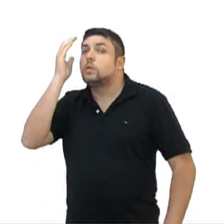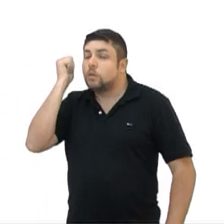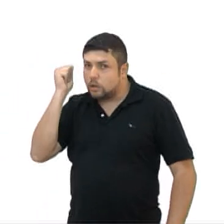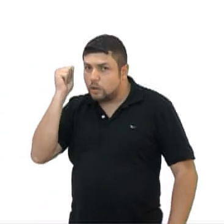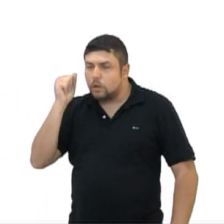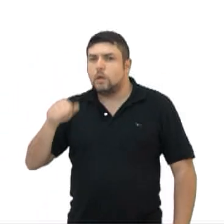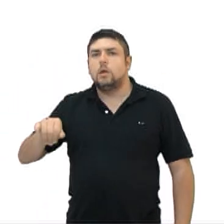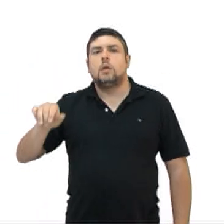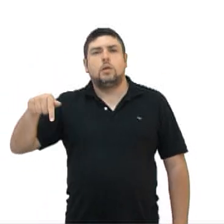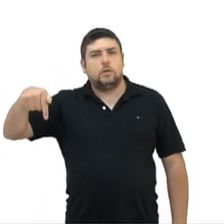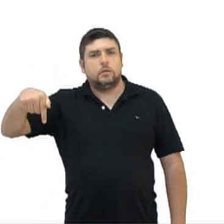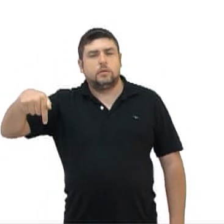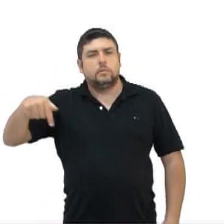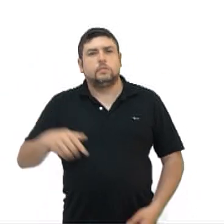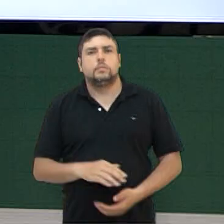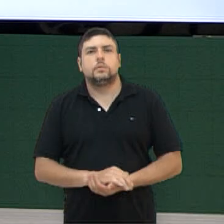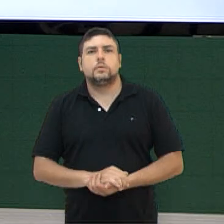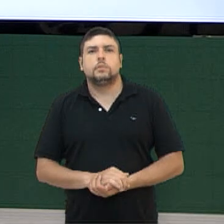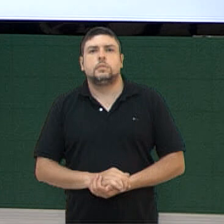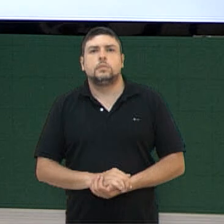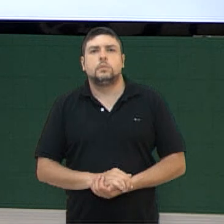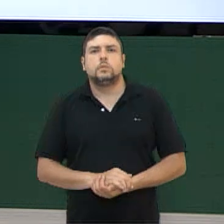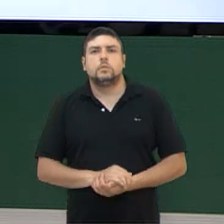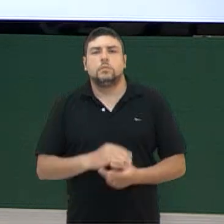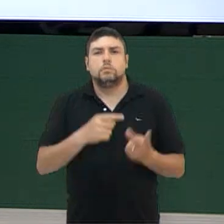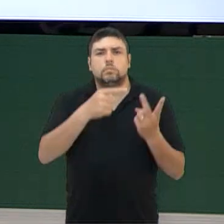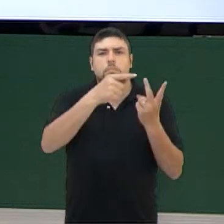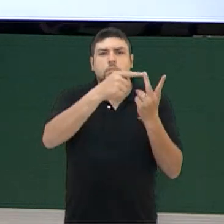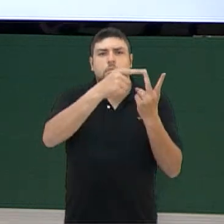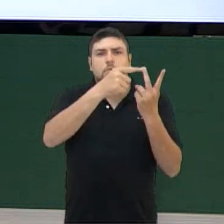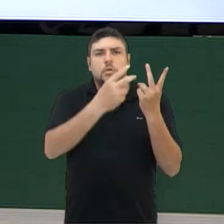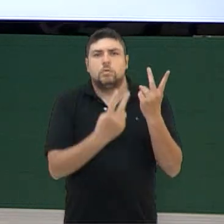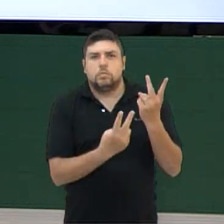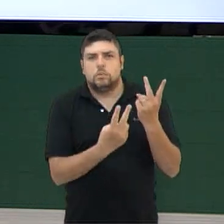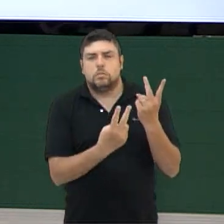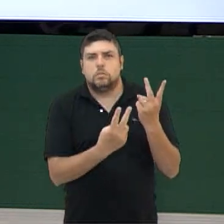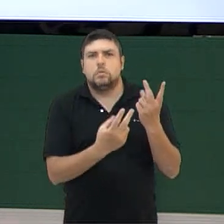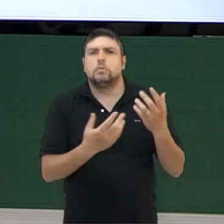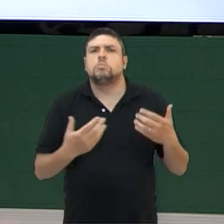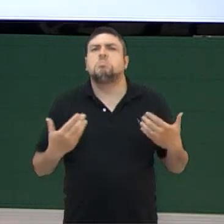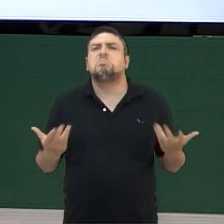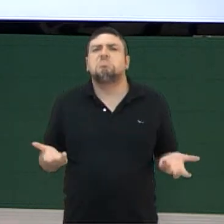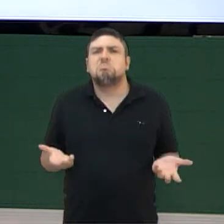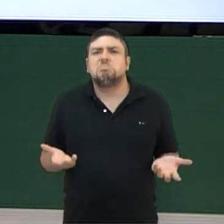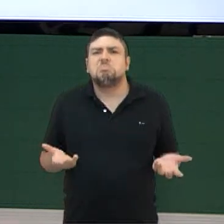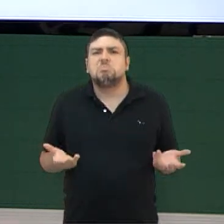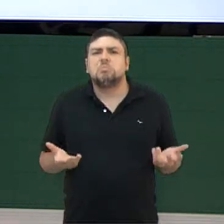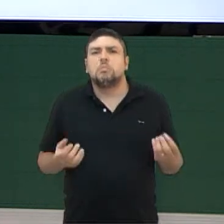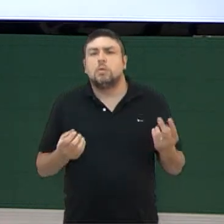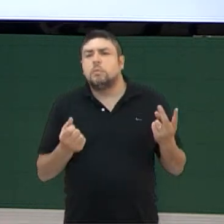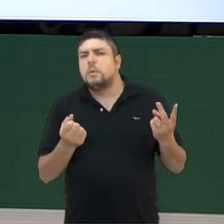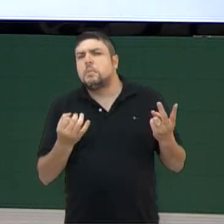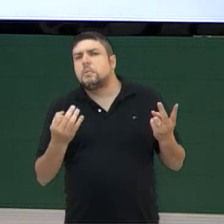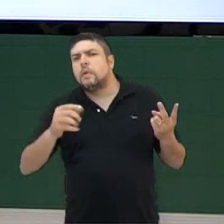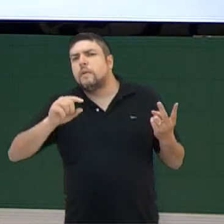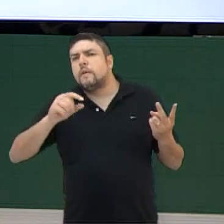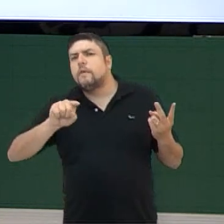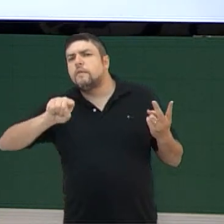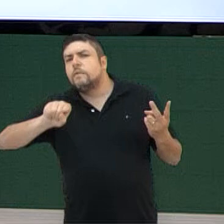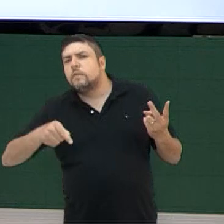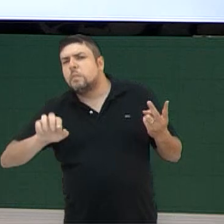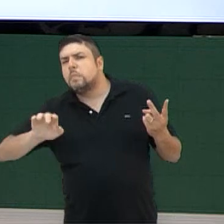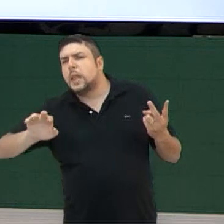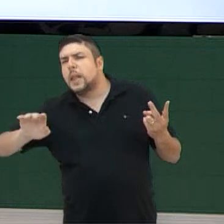número. Raiz quadrada de 2, quantas casas decimais tem e quais são as casas? A gente sabe? Não, então ele